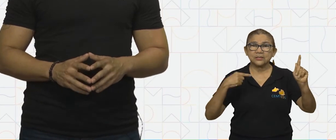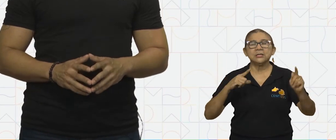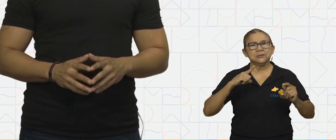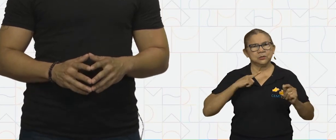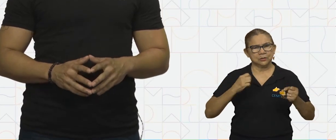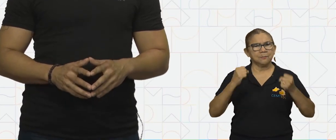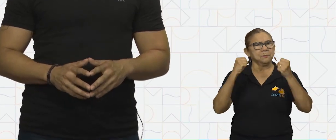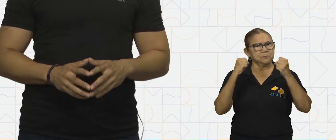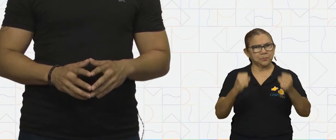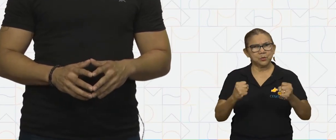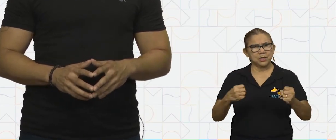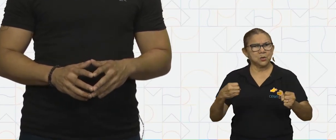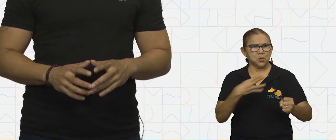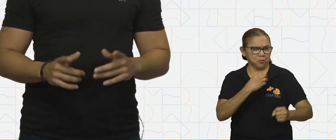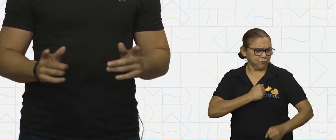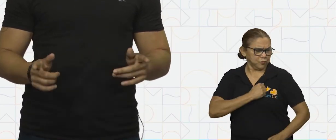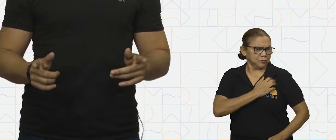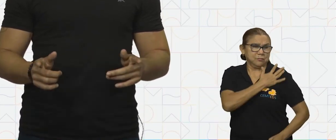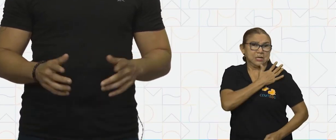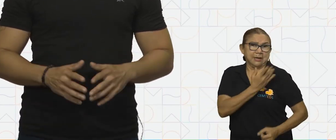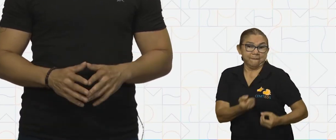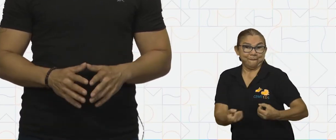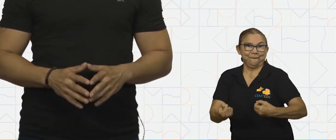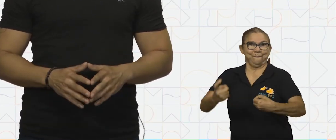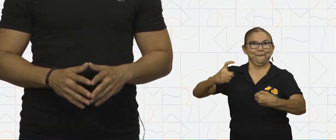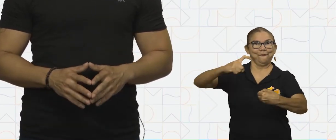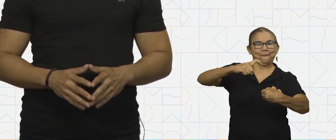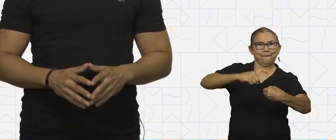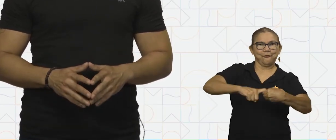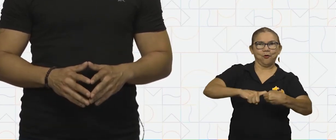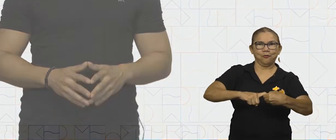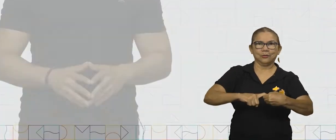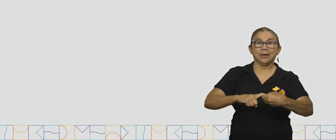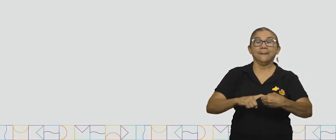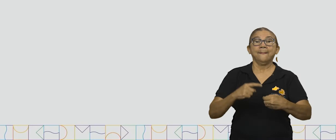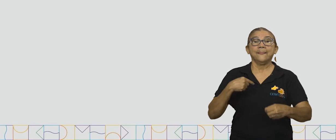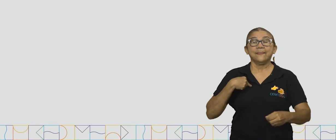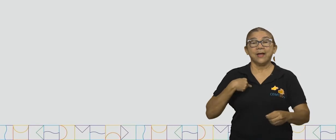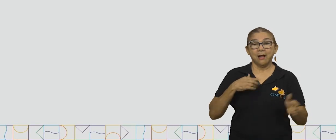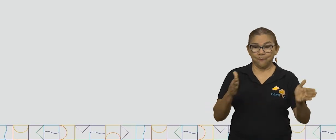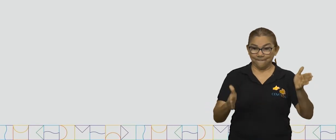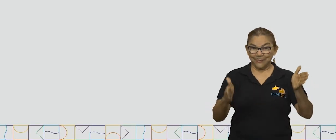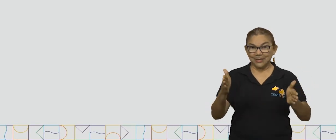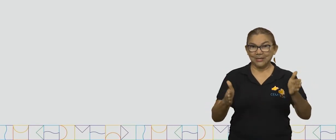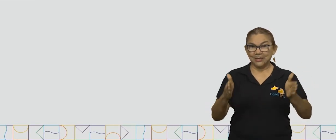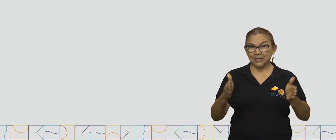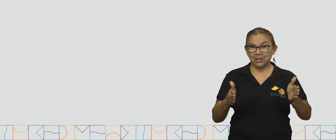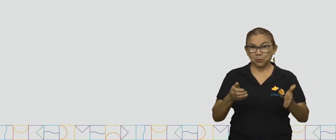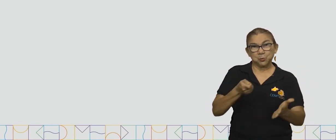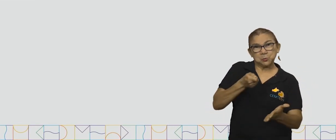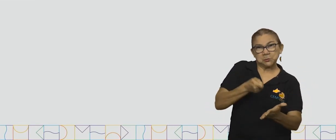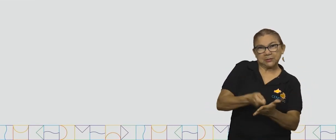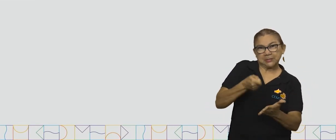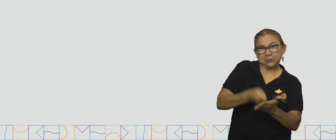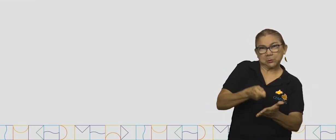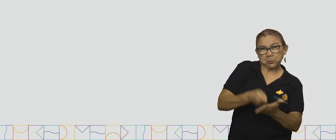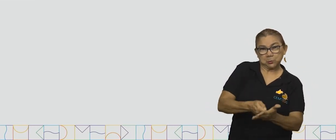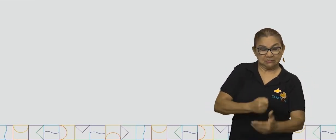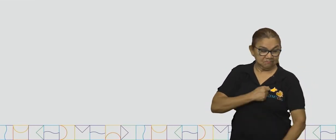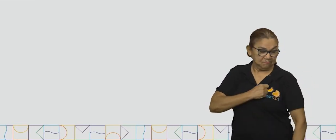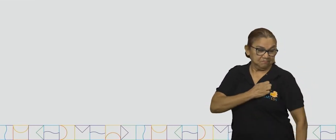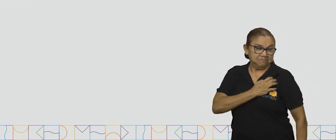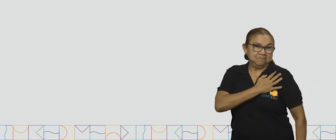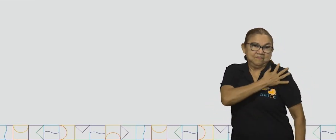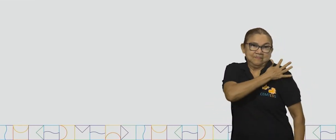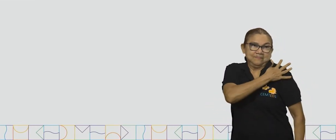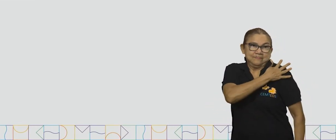alto comando militar. É início do período da ditadura militar. A ditadura, como o nome já sugere,